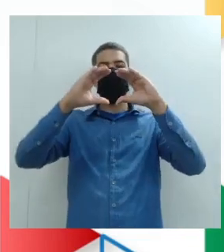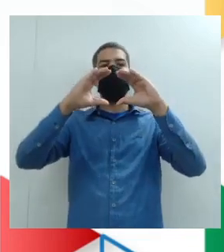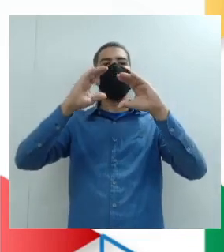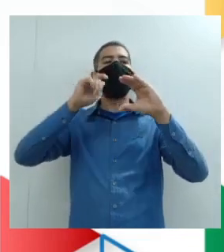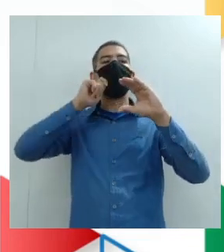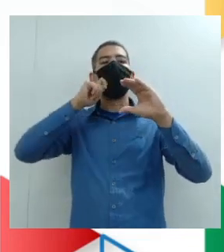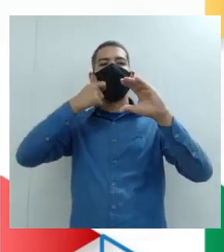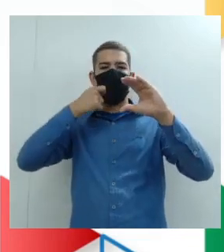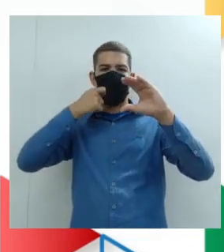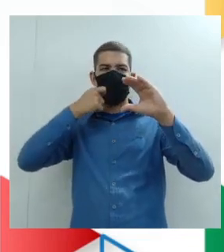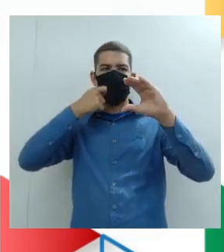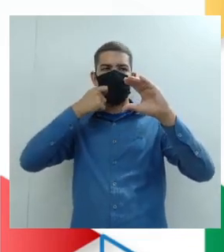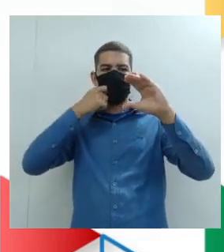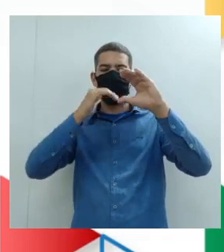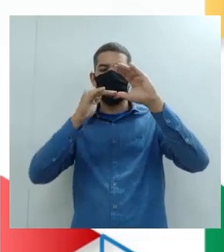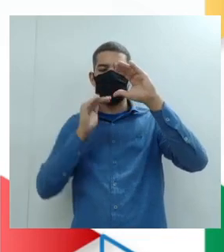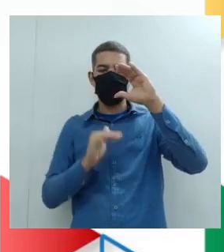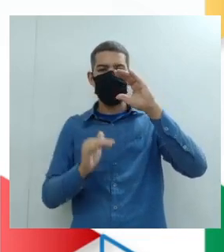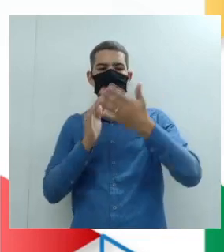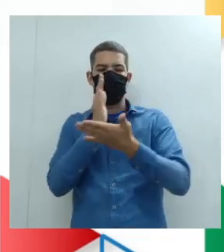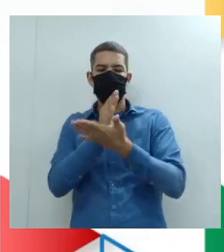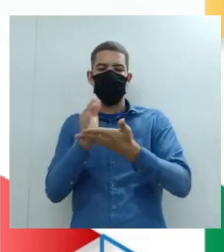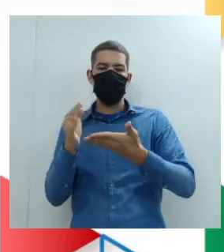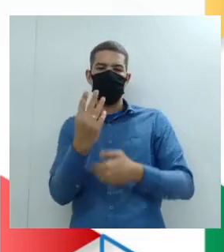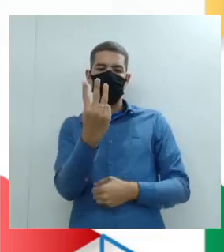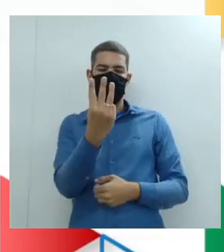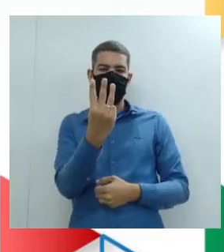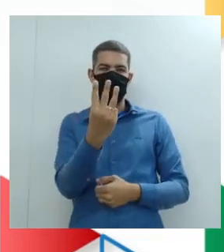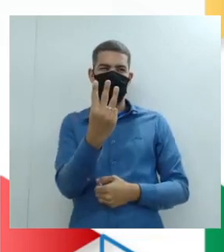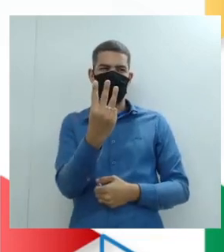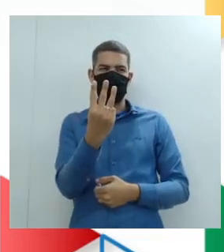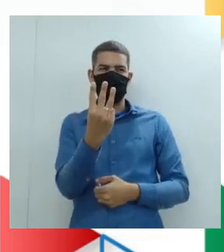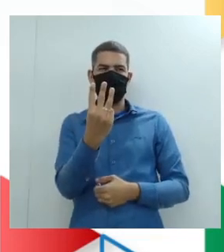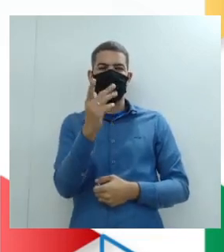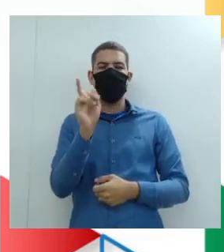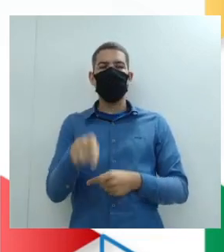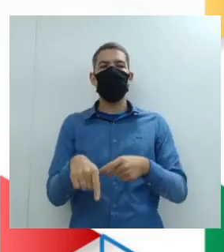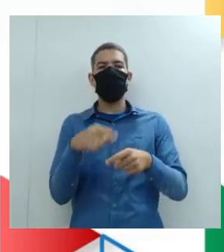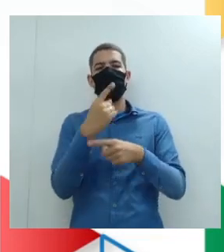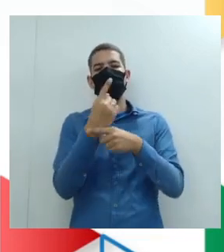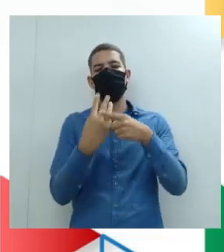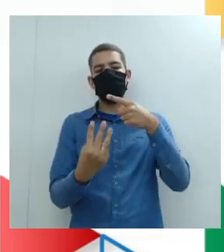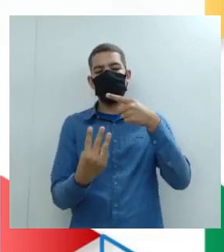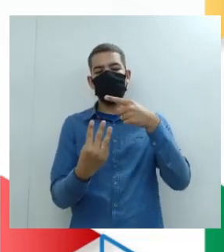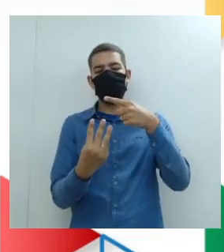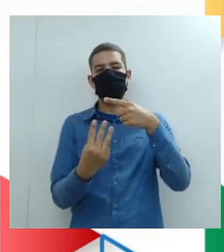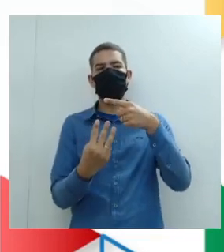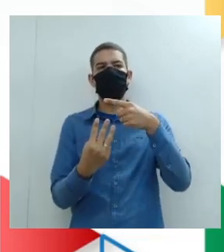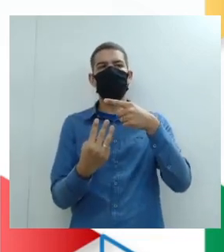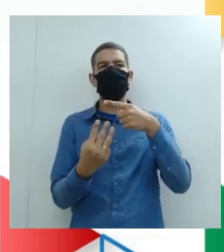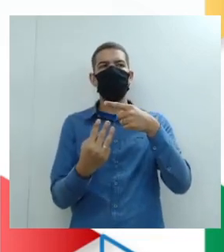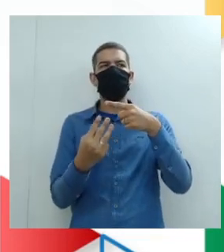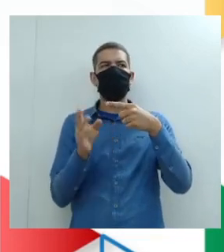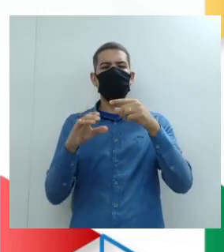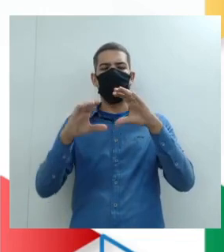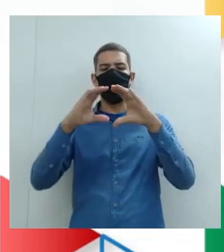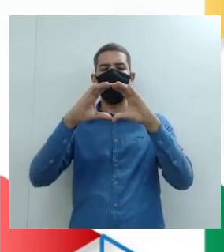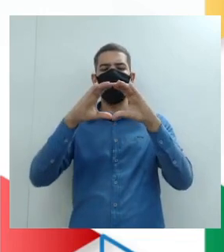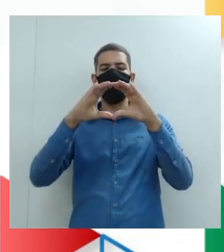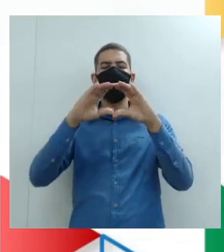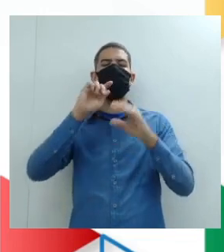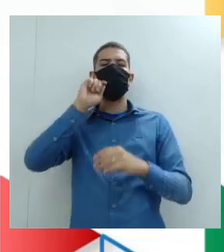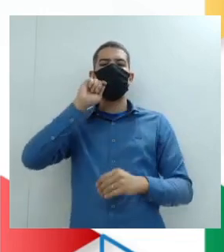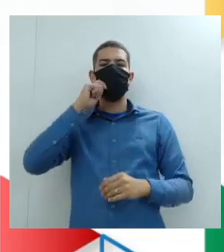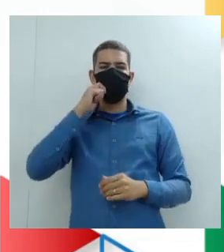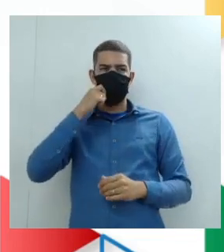em 3 partes. Então tinha 1/3, tá? A ideia do pão era essa aí, tá? Um pouco mais achatado. Isso era uma ideia de um